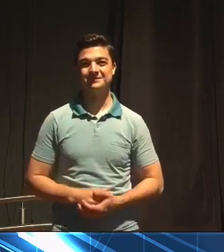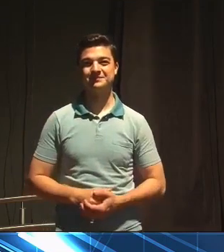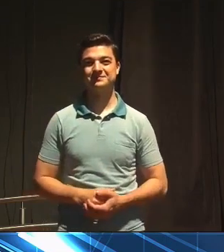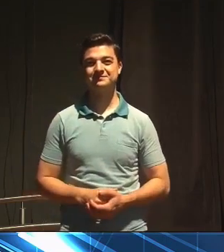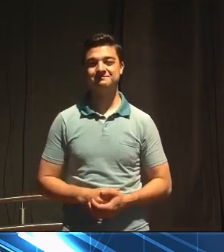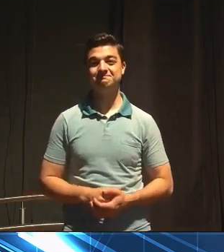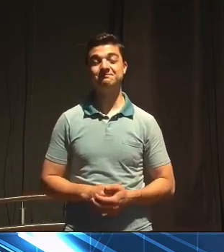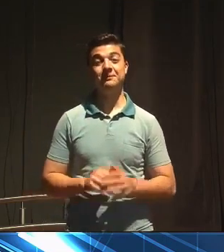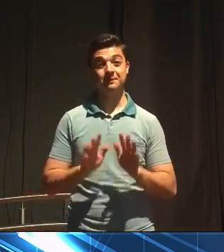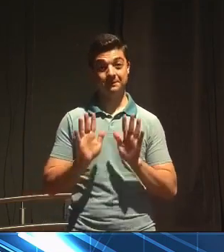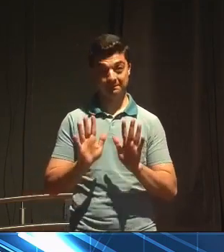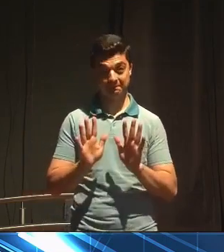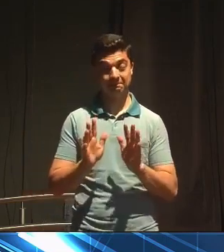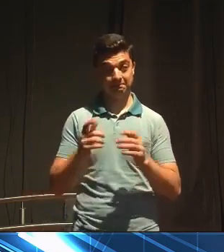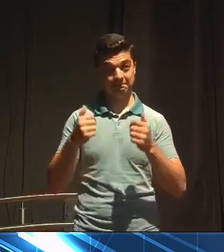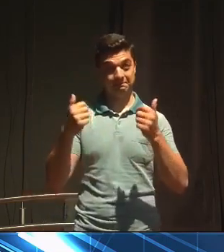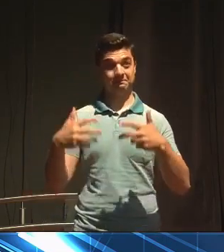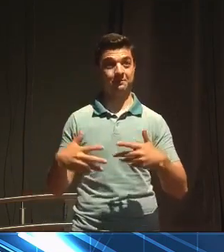ponto em que eu quero chegar.